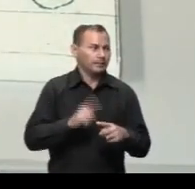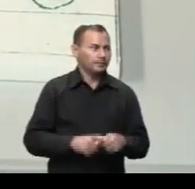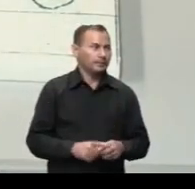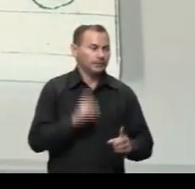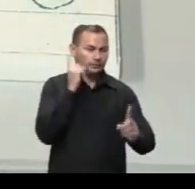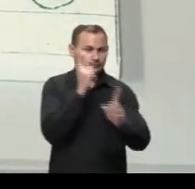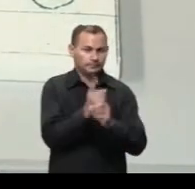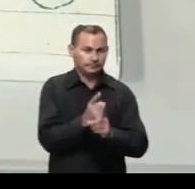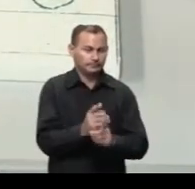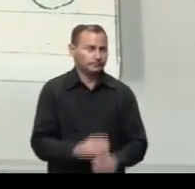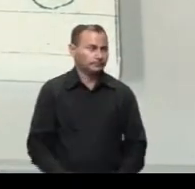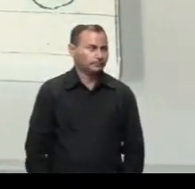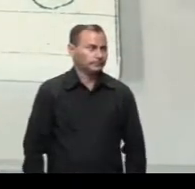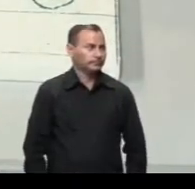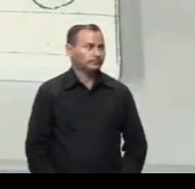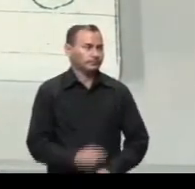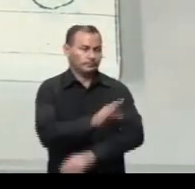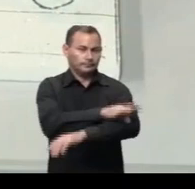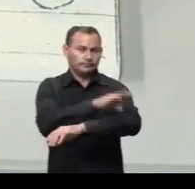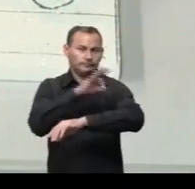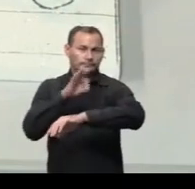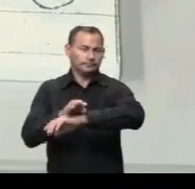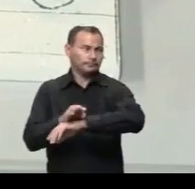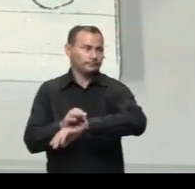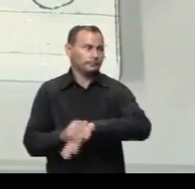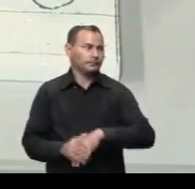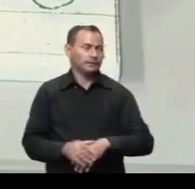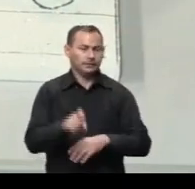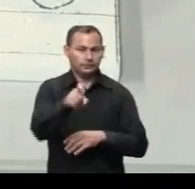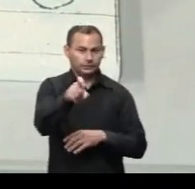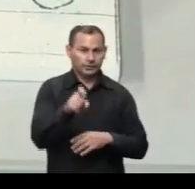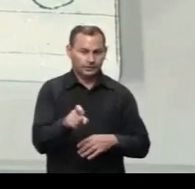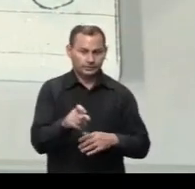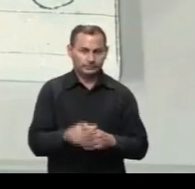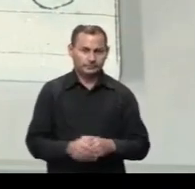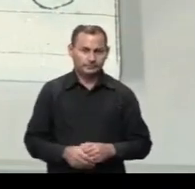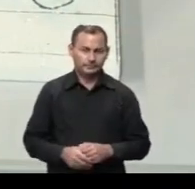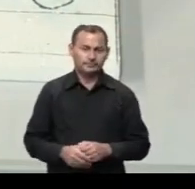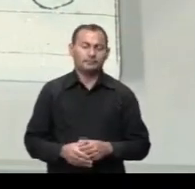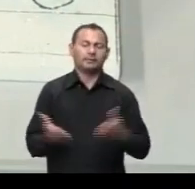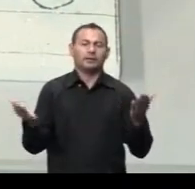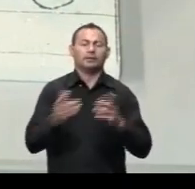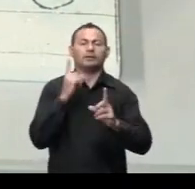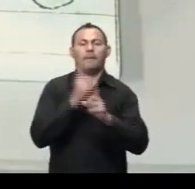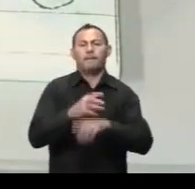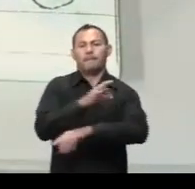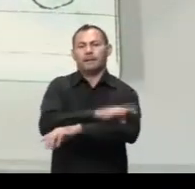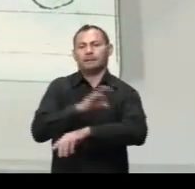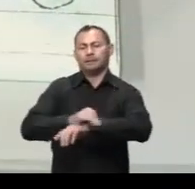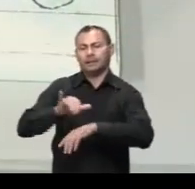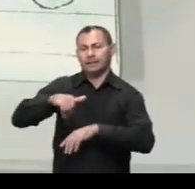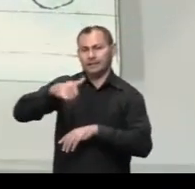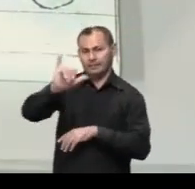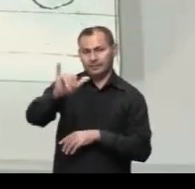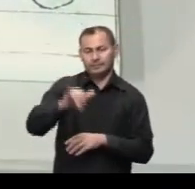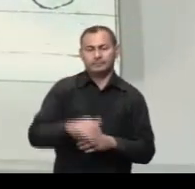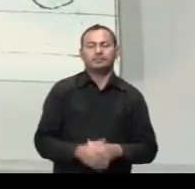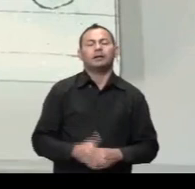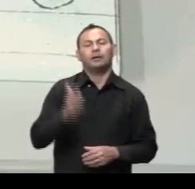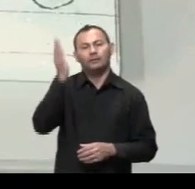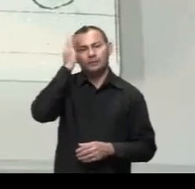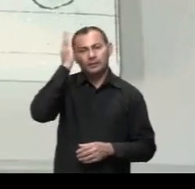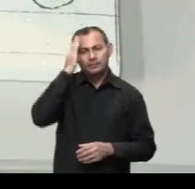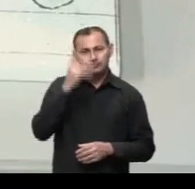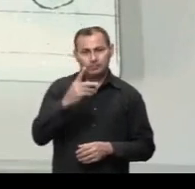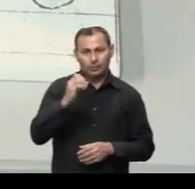Porque eu achei essa minha medida x. Agora, eu vou achar minha medida y. E eu sei